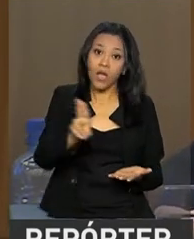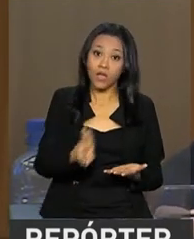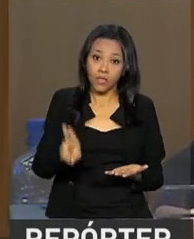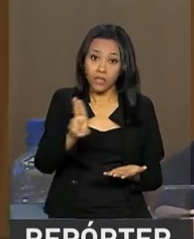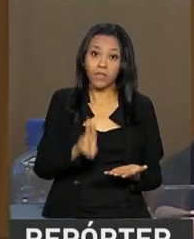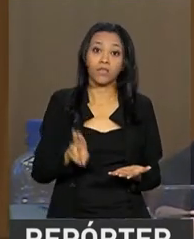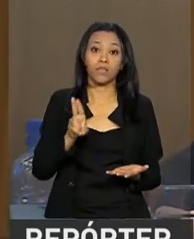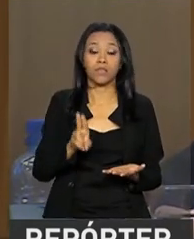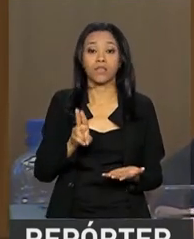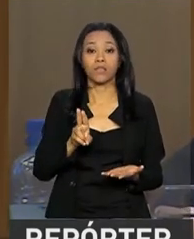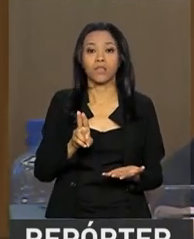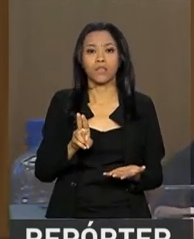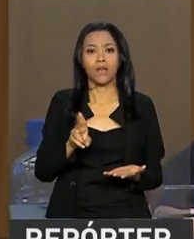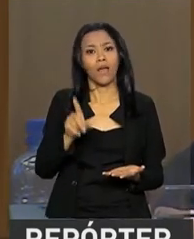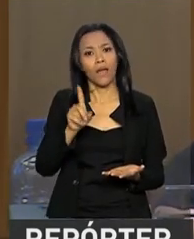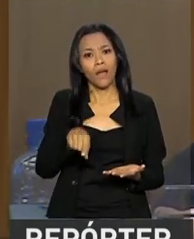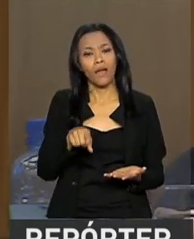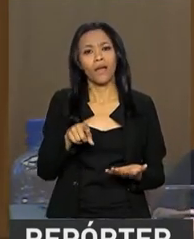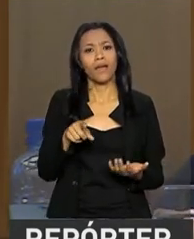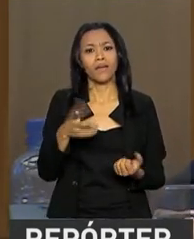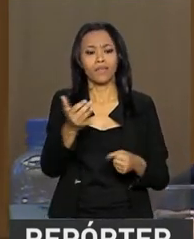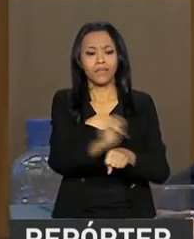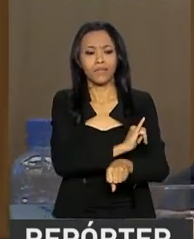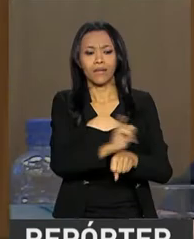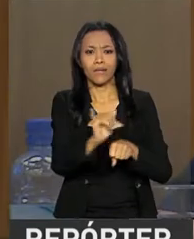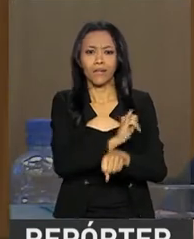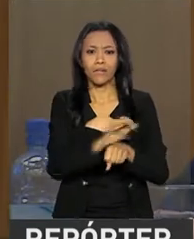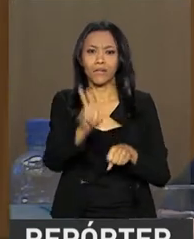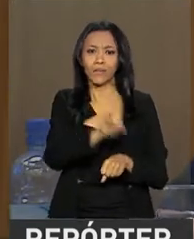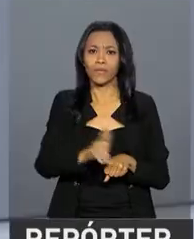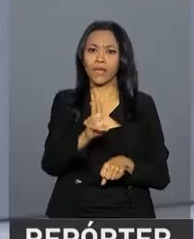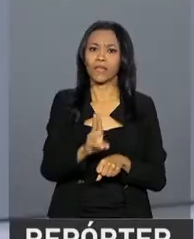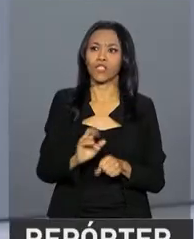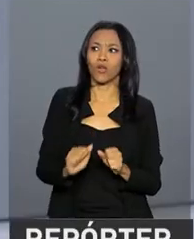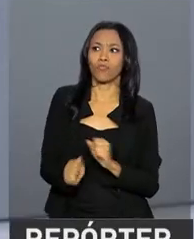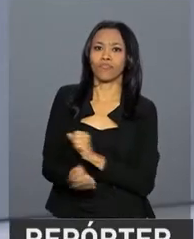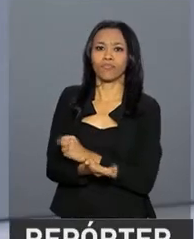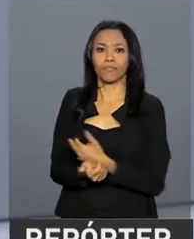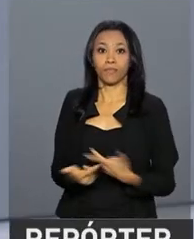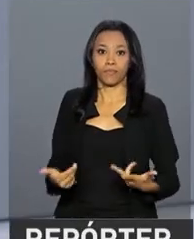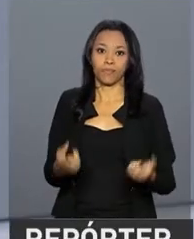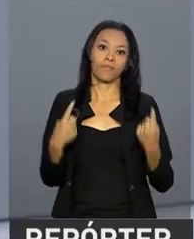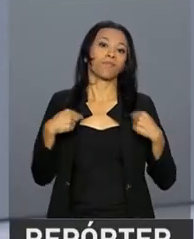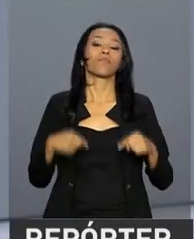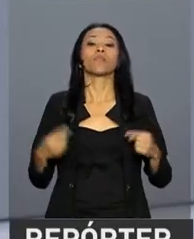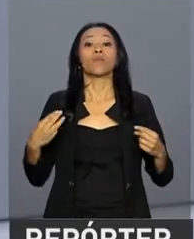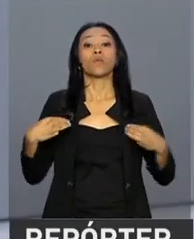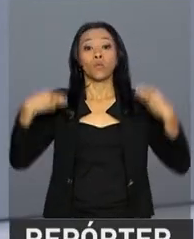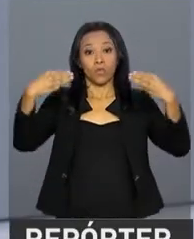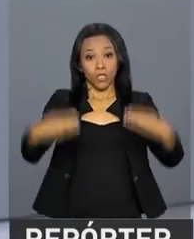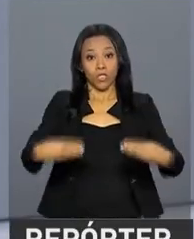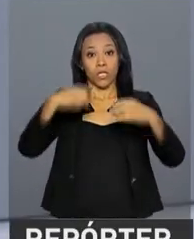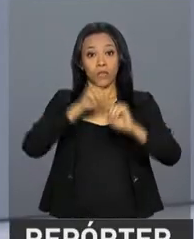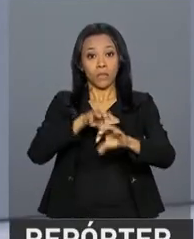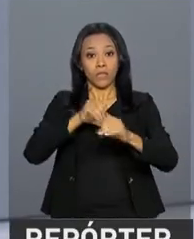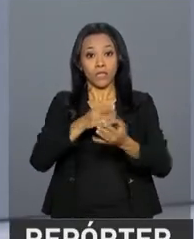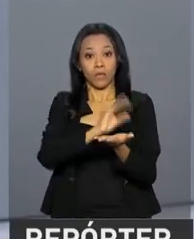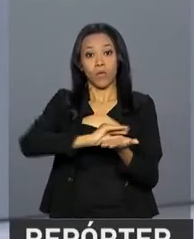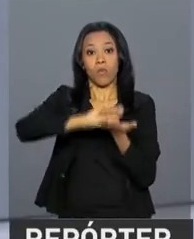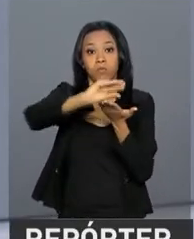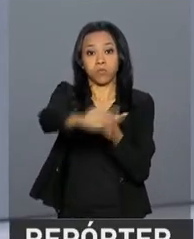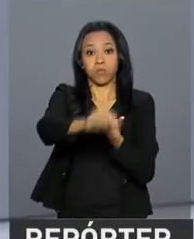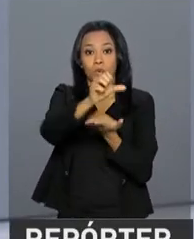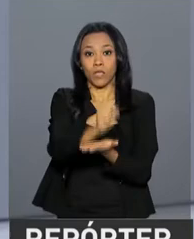como instrumento de atividades ilícitas. O Ministério da Educação repassou 85 milhões